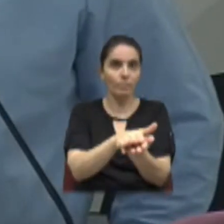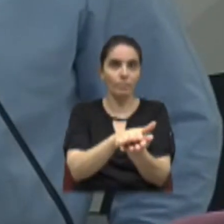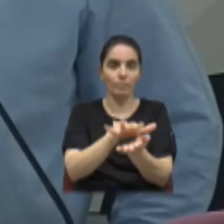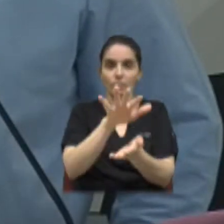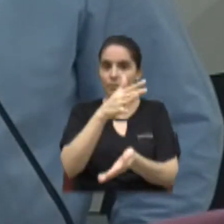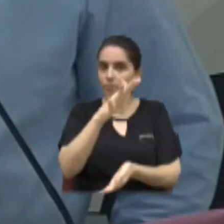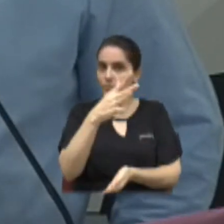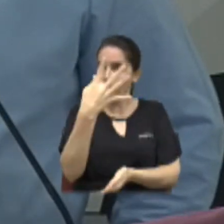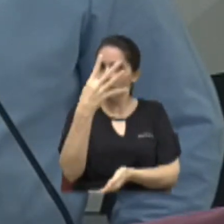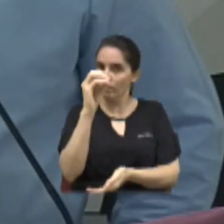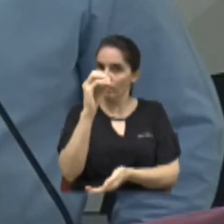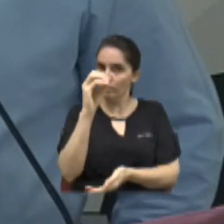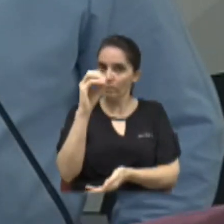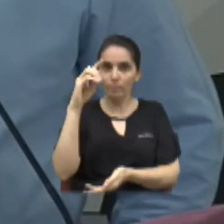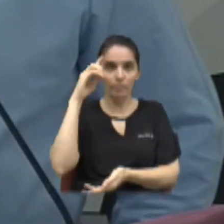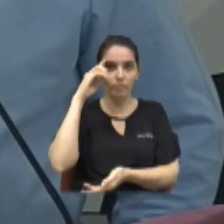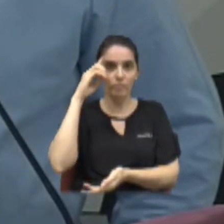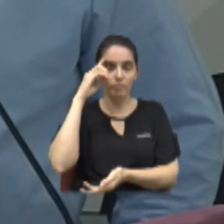40 dias.